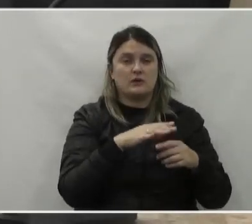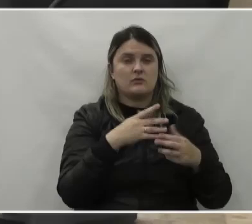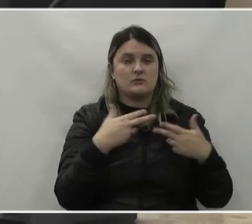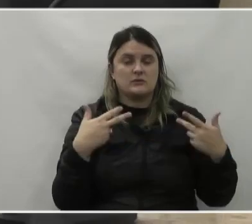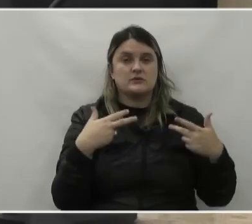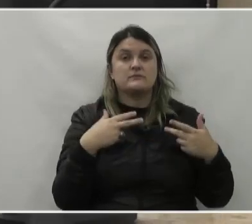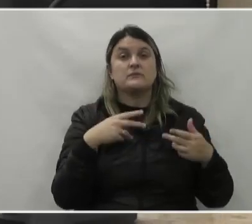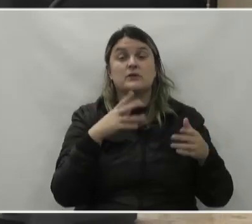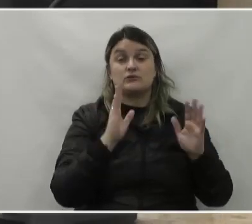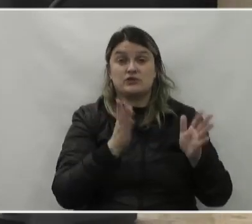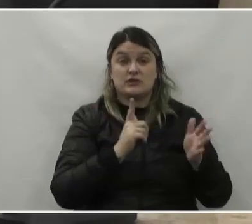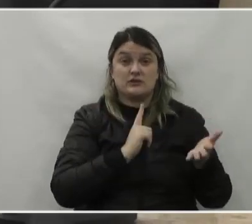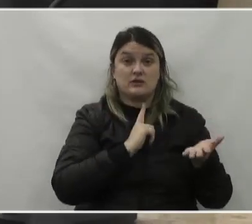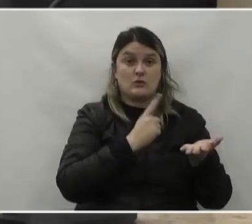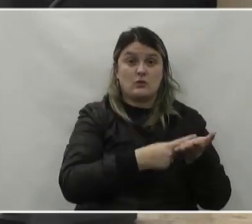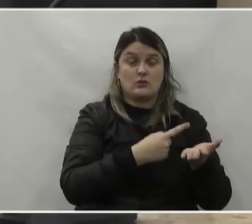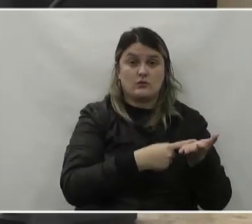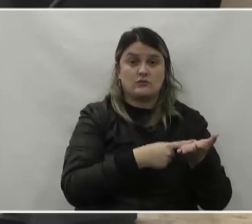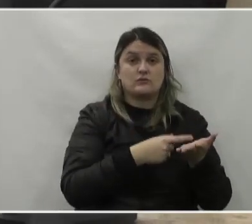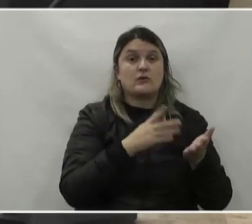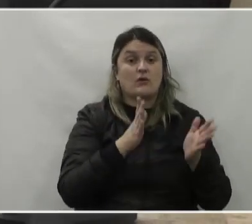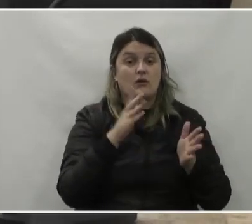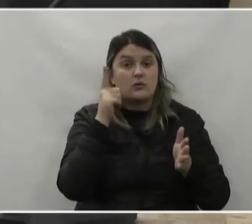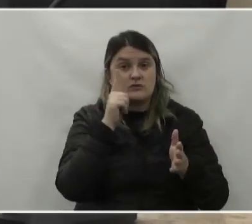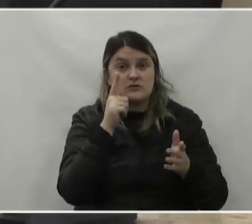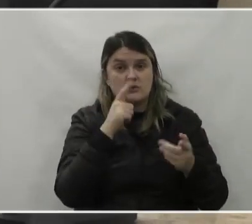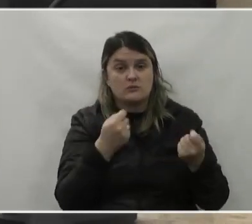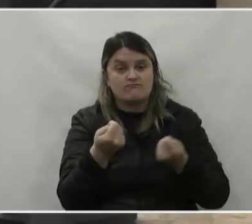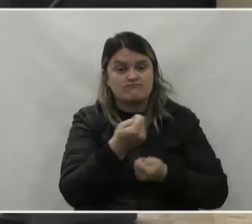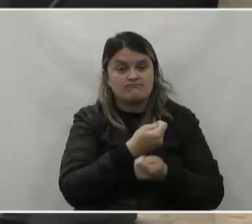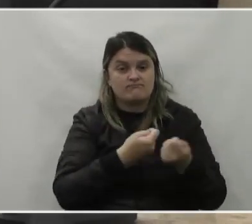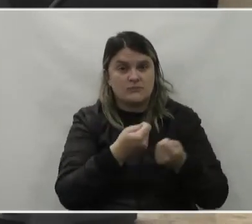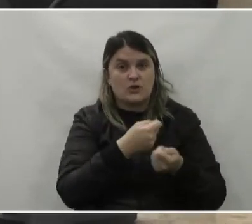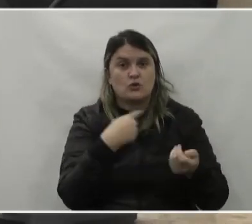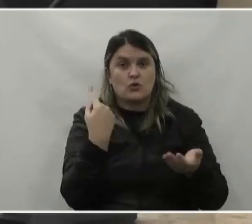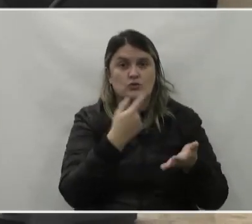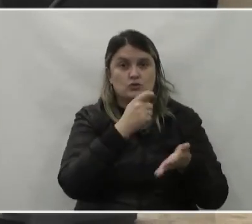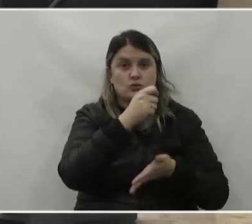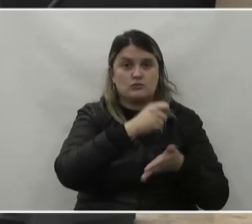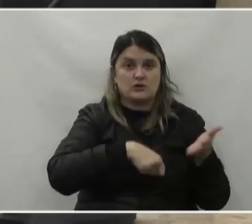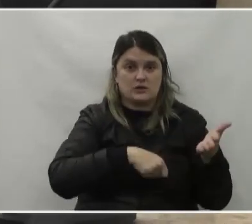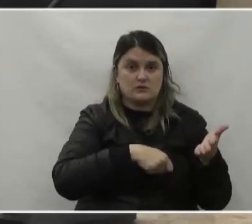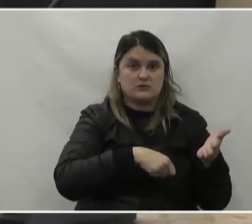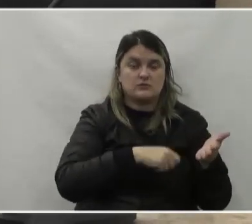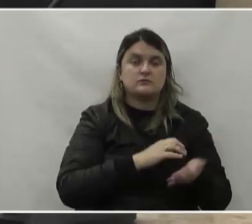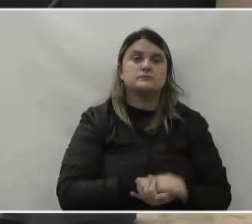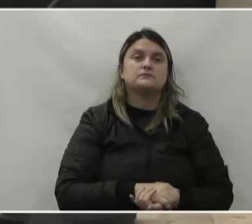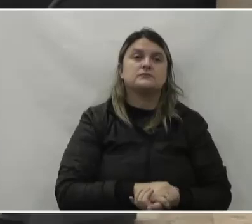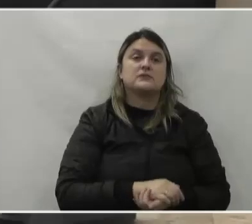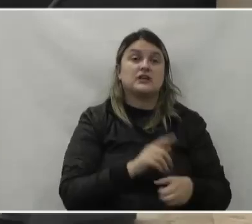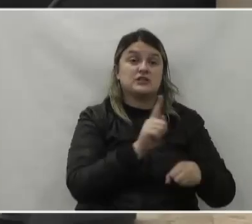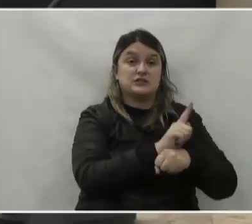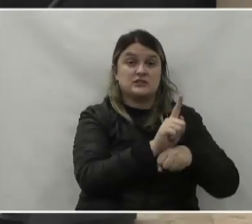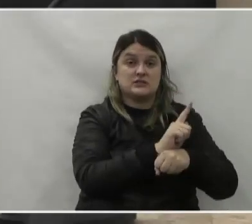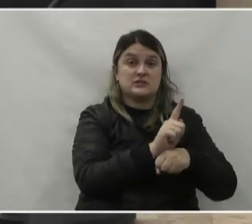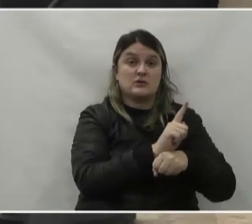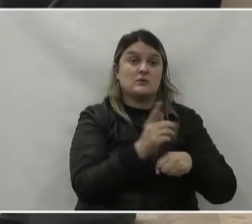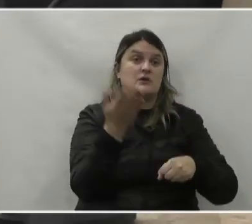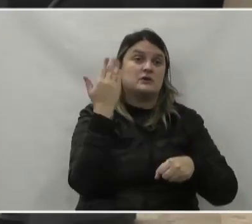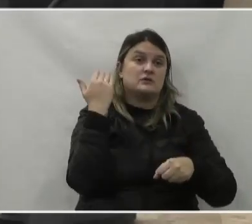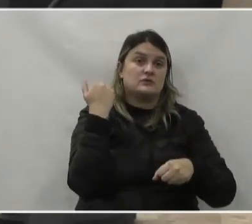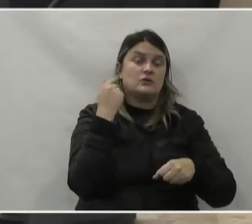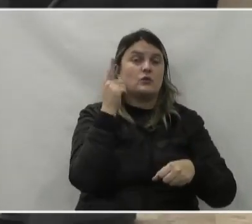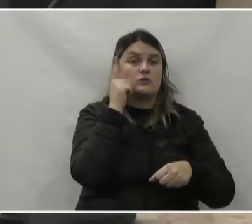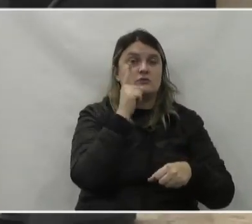trouxe realmente uma economia no contrato, né? Porque foi pautado lá pela gestão anterior essa